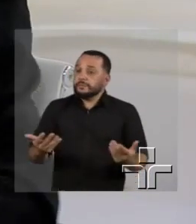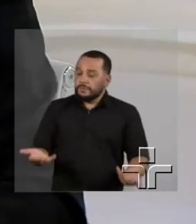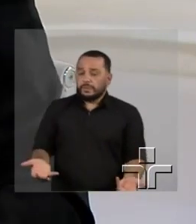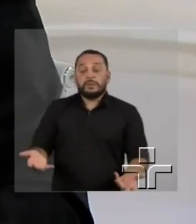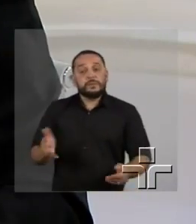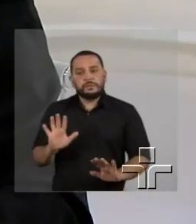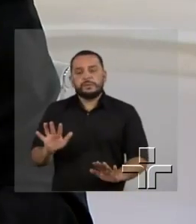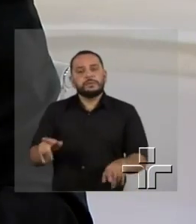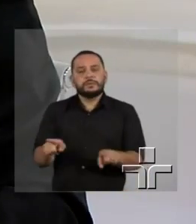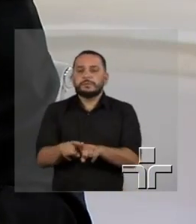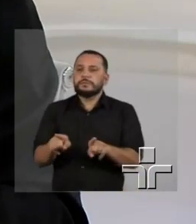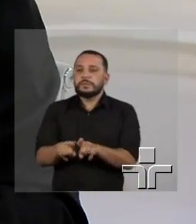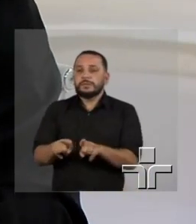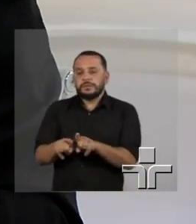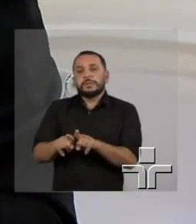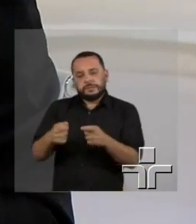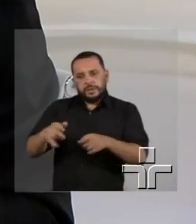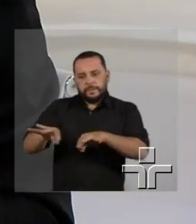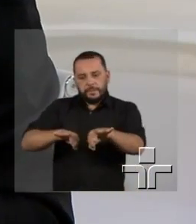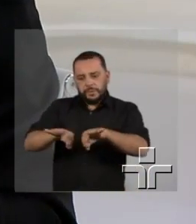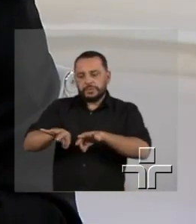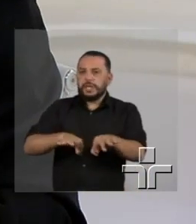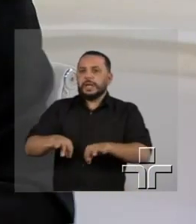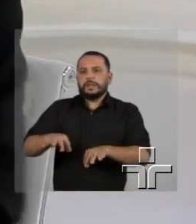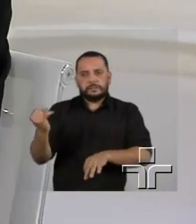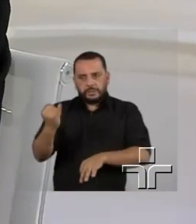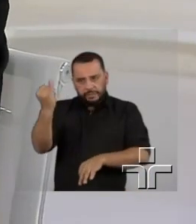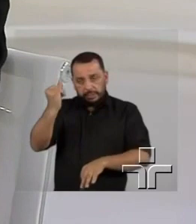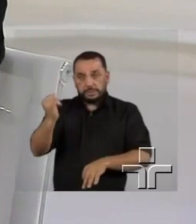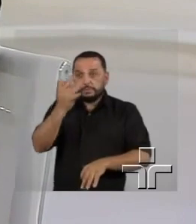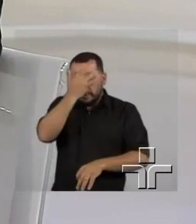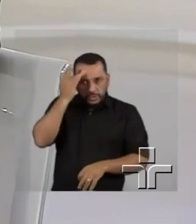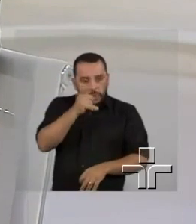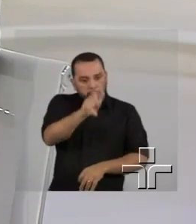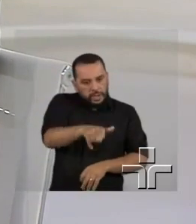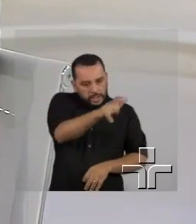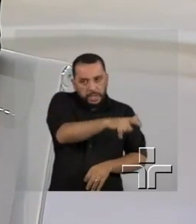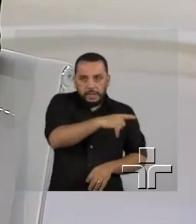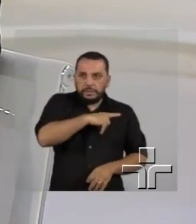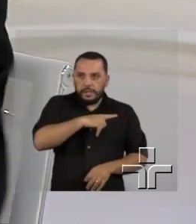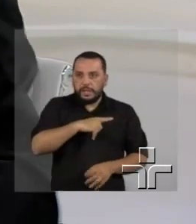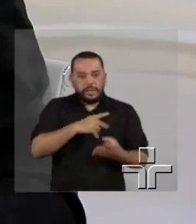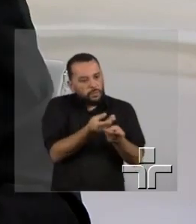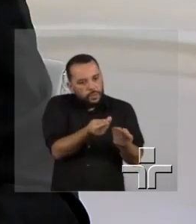você tem que estar dentro, mais ou menos, do contexto internacional, né?